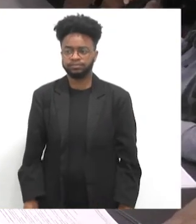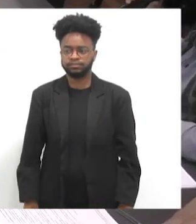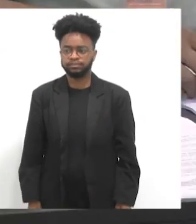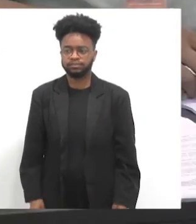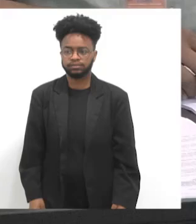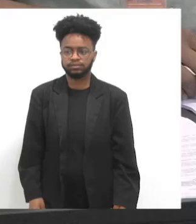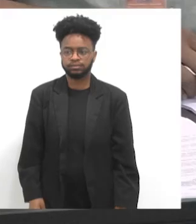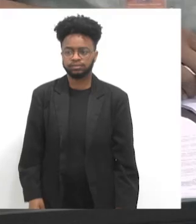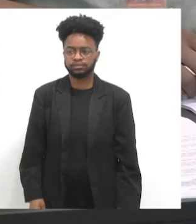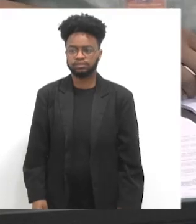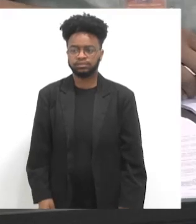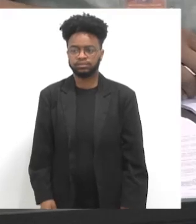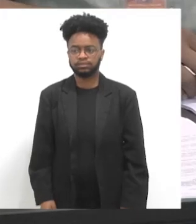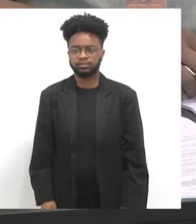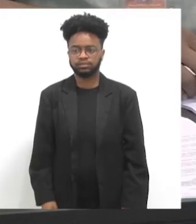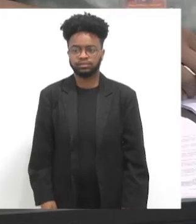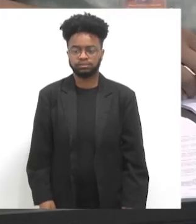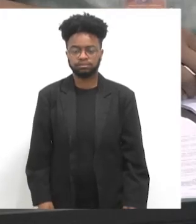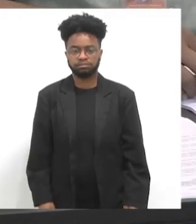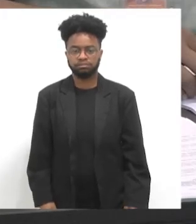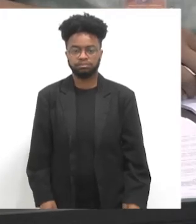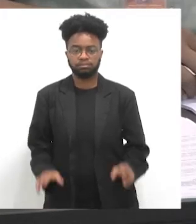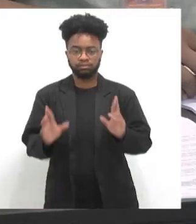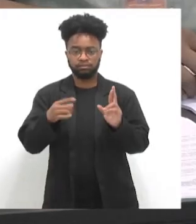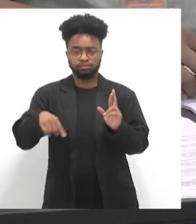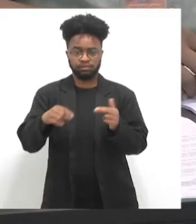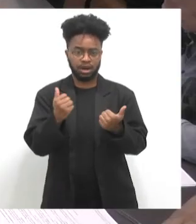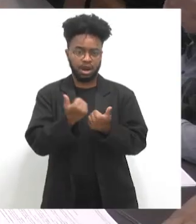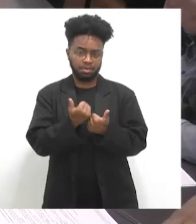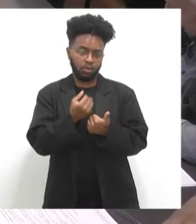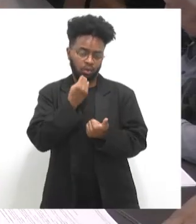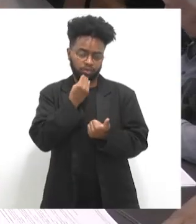Estou esclarecido. E conto com o apoio de vocês também, claro.